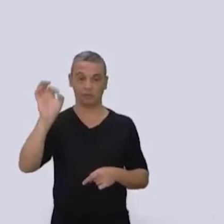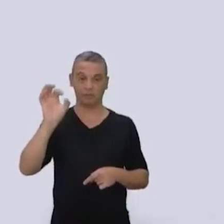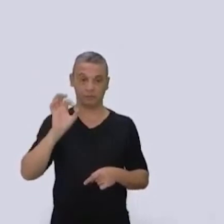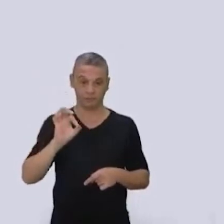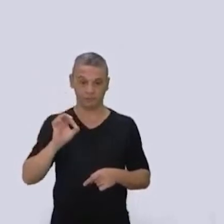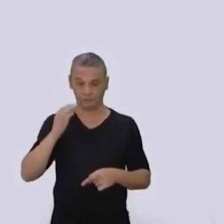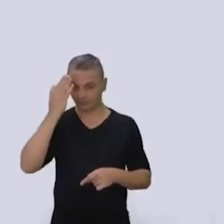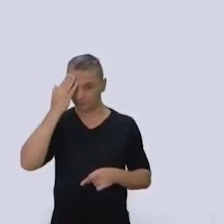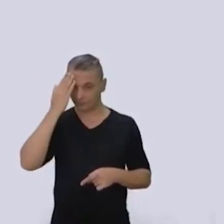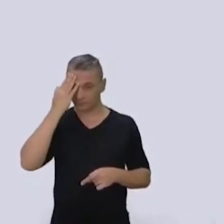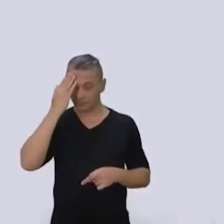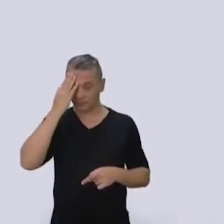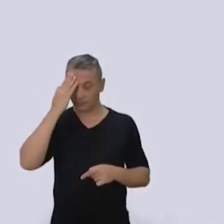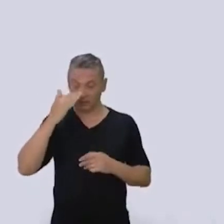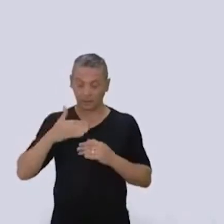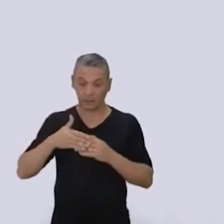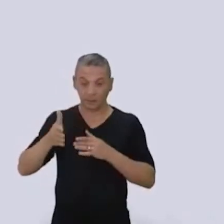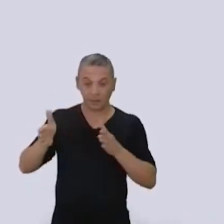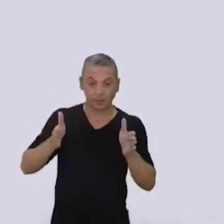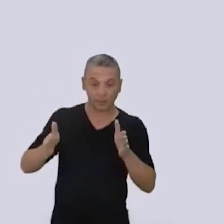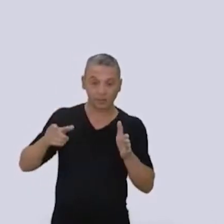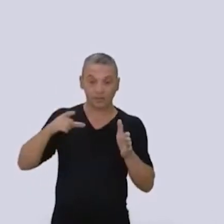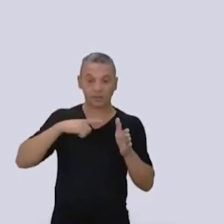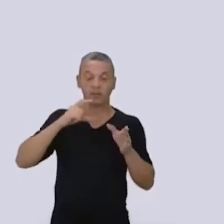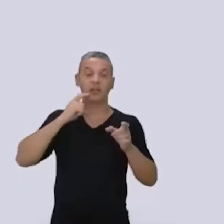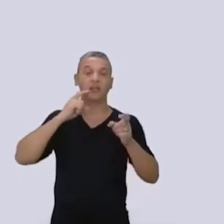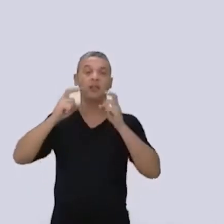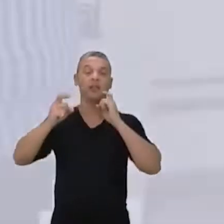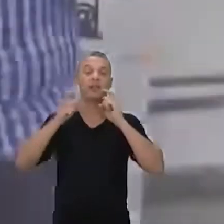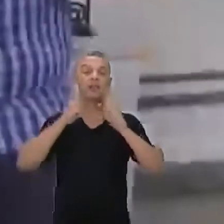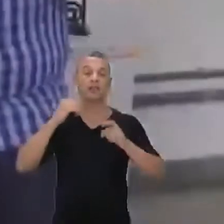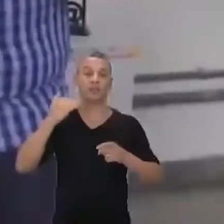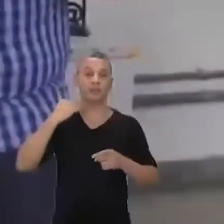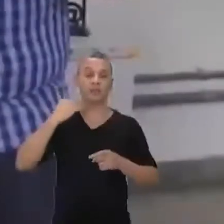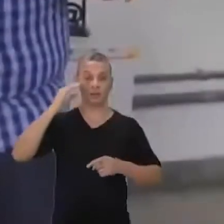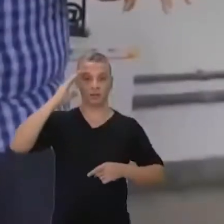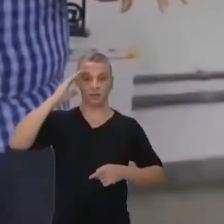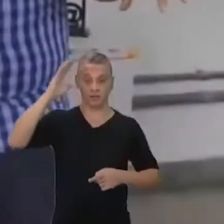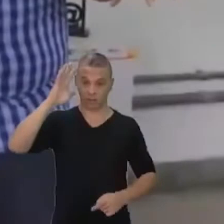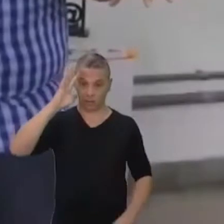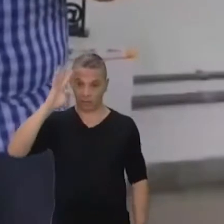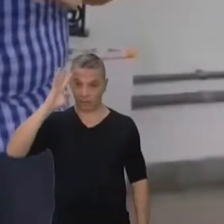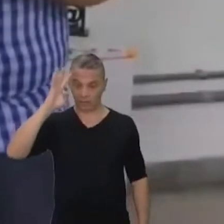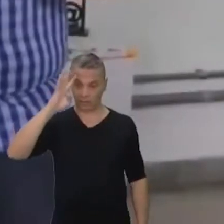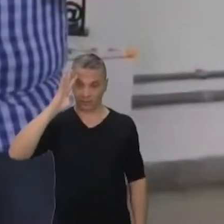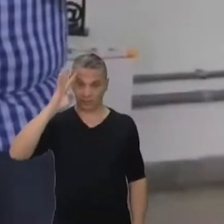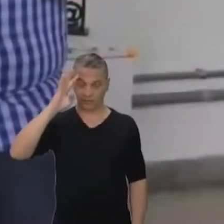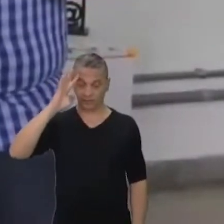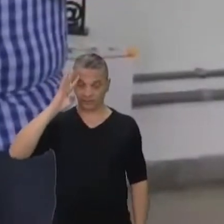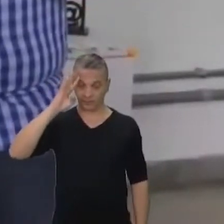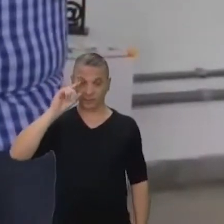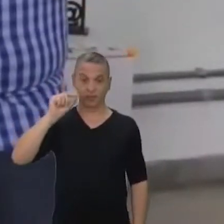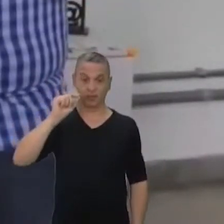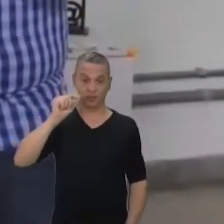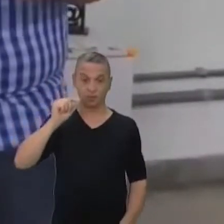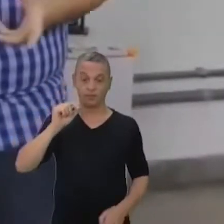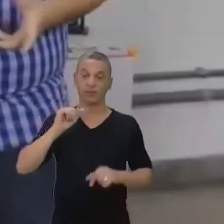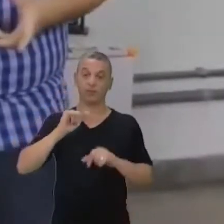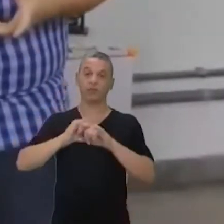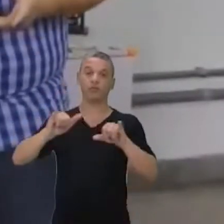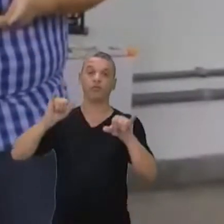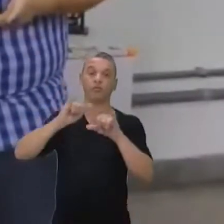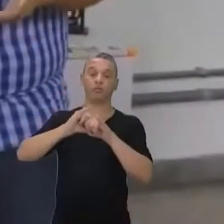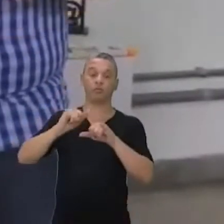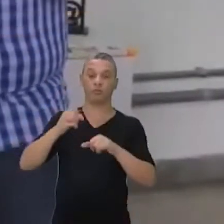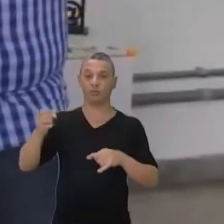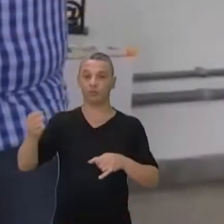11,75%. Tá certo? E a previsão, nós vamos ter uma reunião do Banco Central agora, quarta-feira, tá certo? Que vai divulgar uma